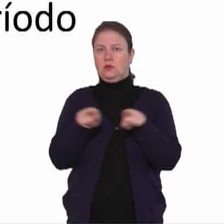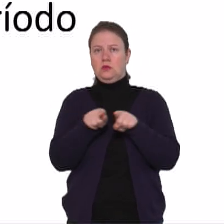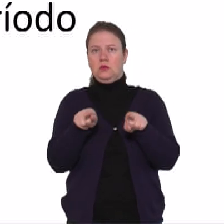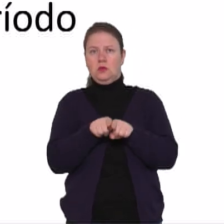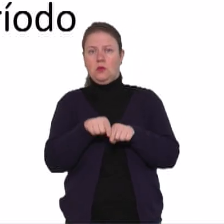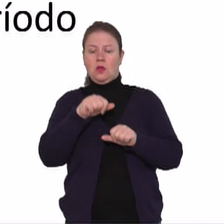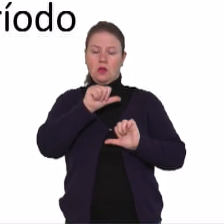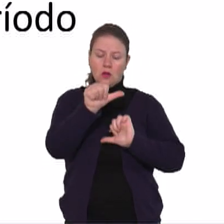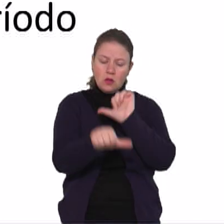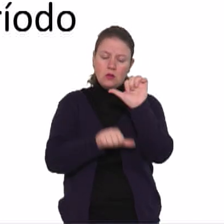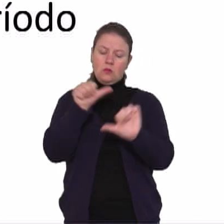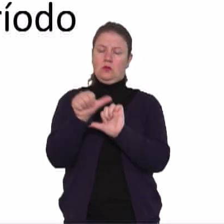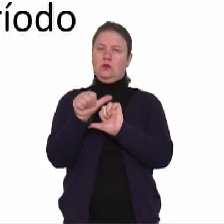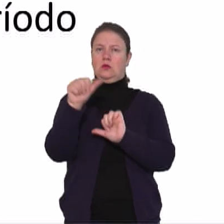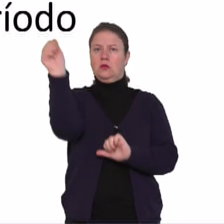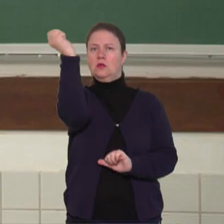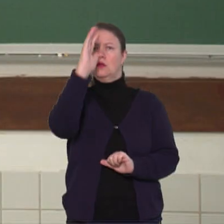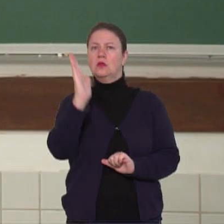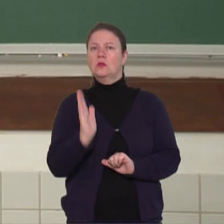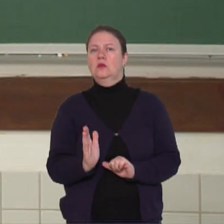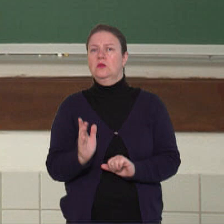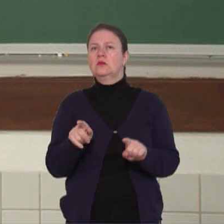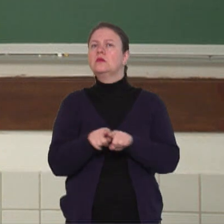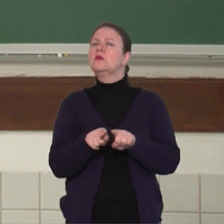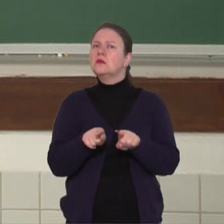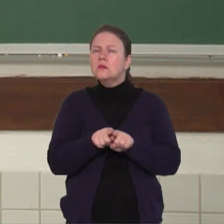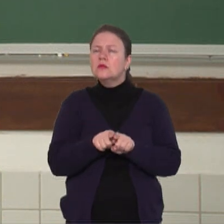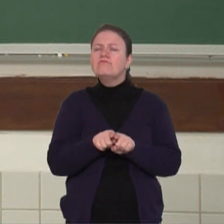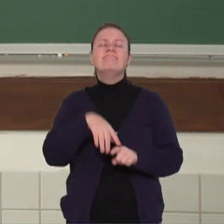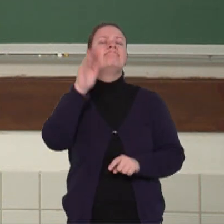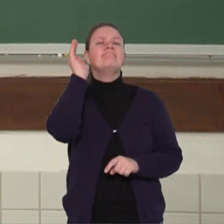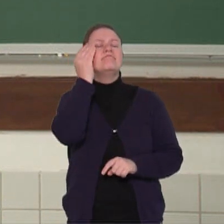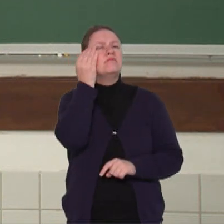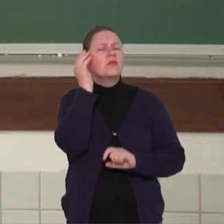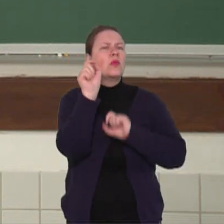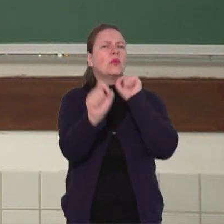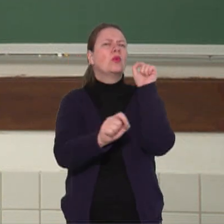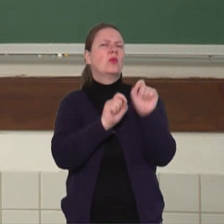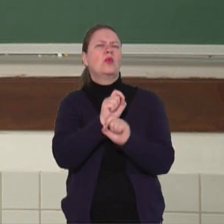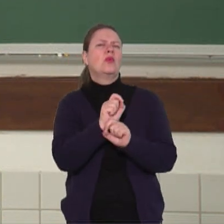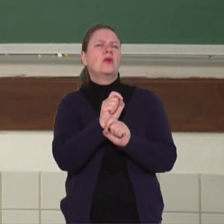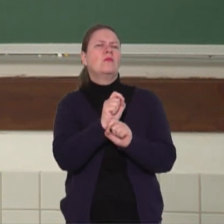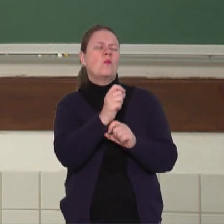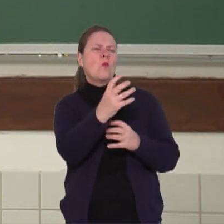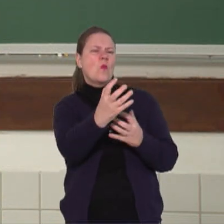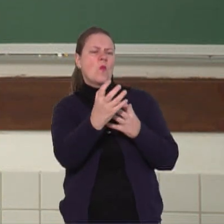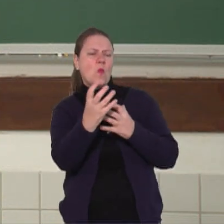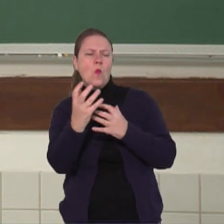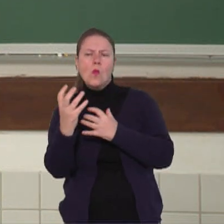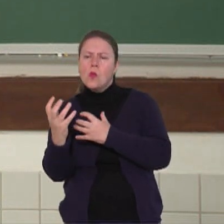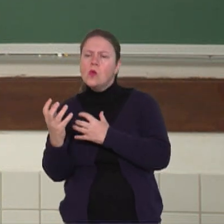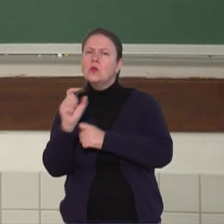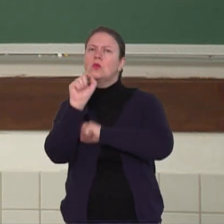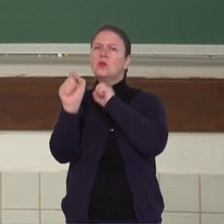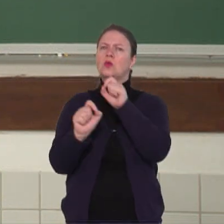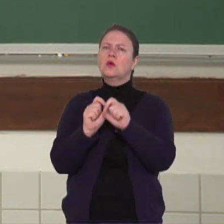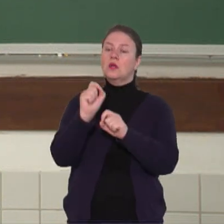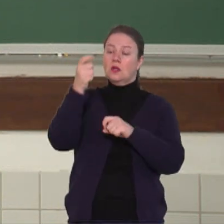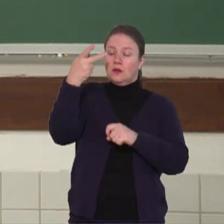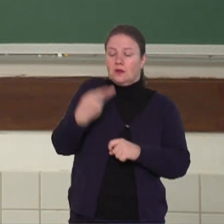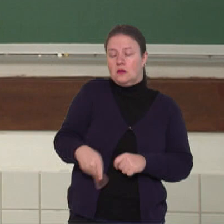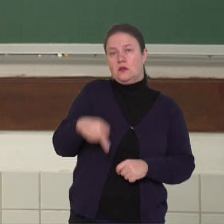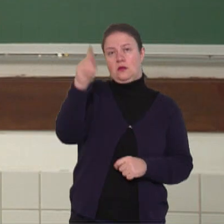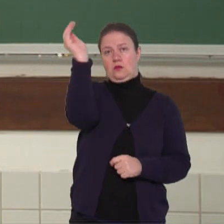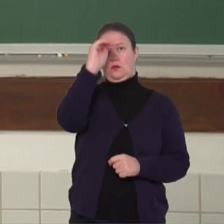pós-revolução e no período napoleônico. Então a gente vai entender também um pouquinho qual que é a influência dessa Revolução Francesa para um Brasil que ainda